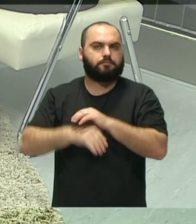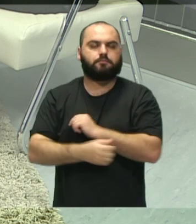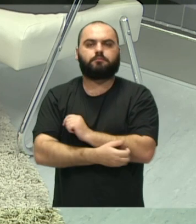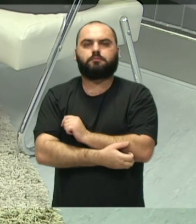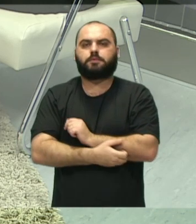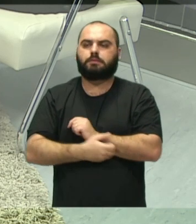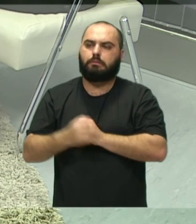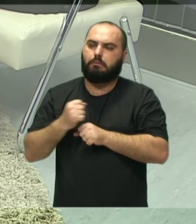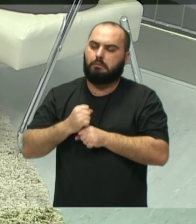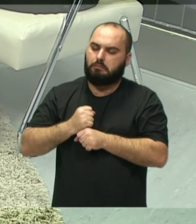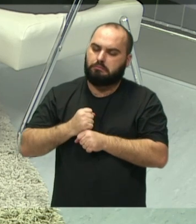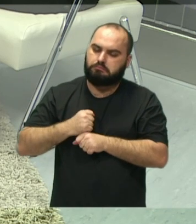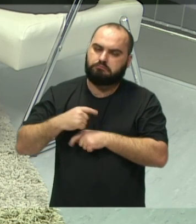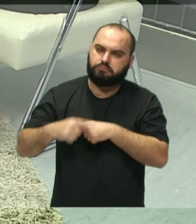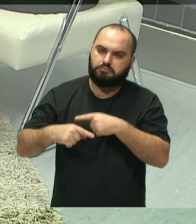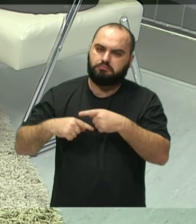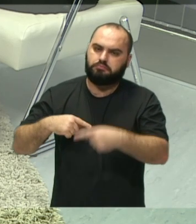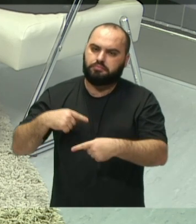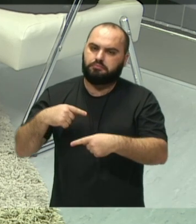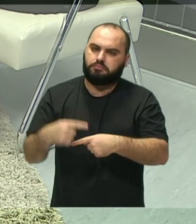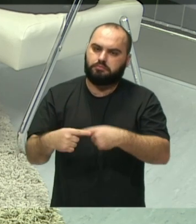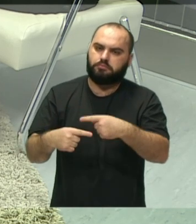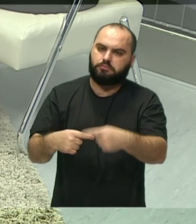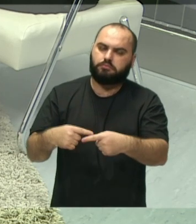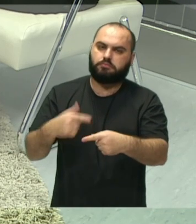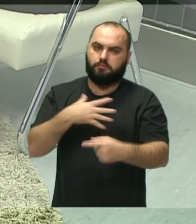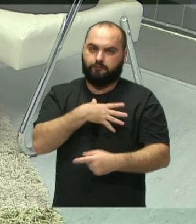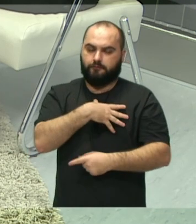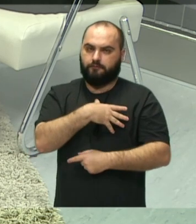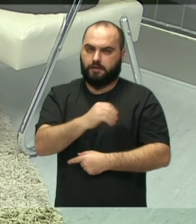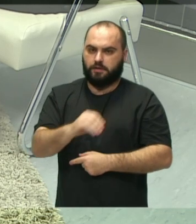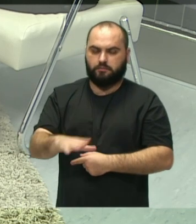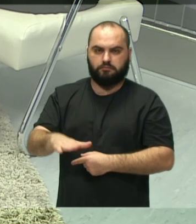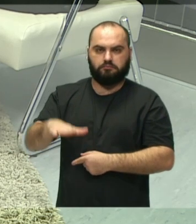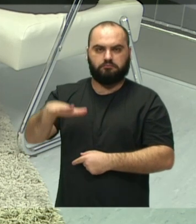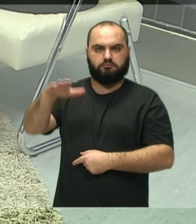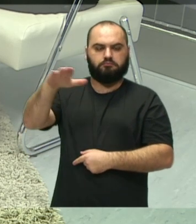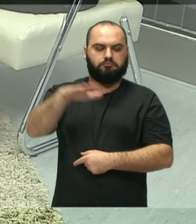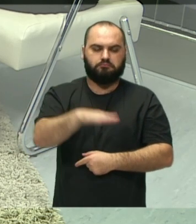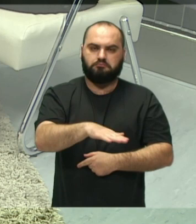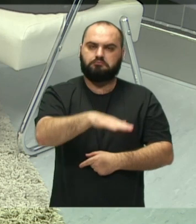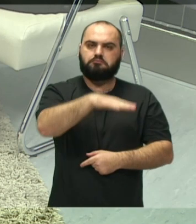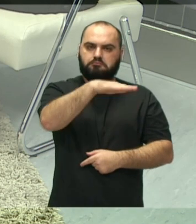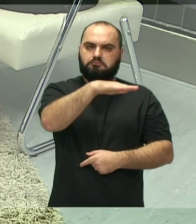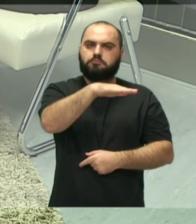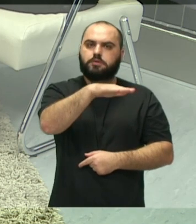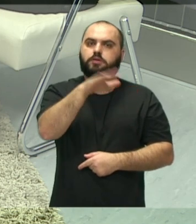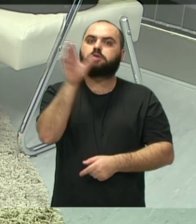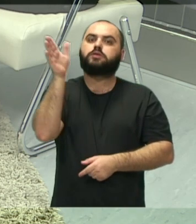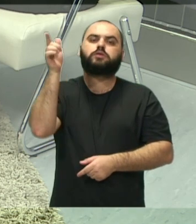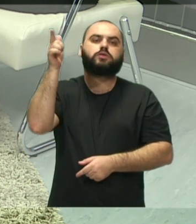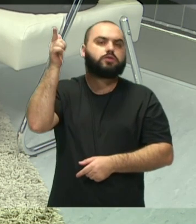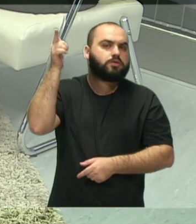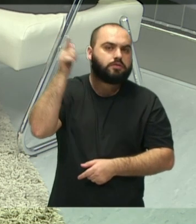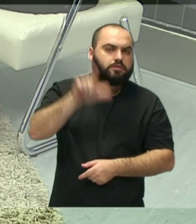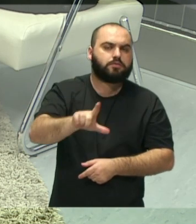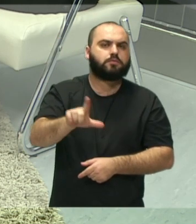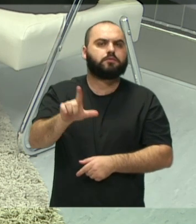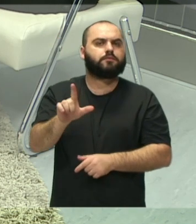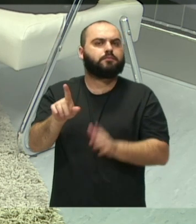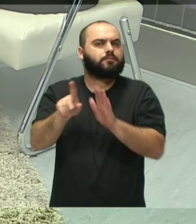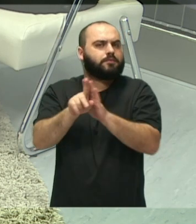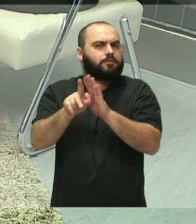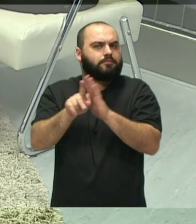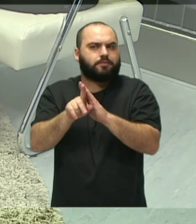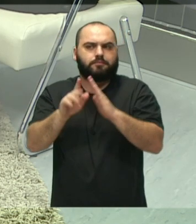passar dos anos, com os meus filhos crescendo, com mais autonomia, veio novamente algumas situações de abrigo de